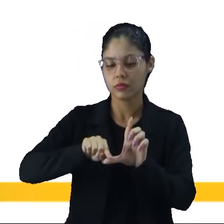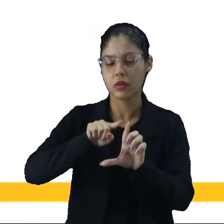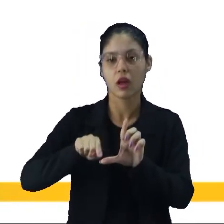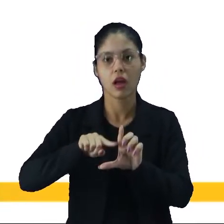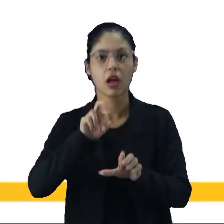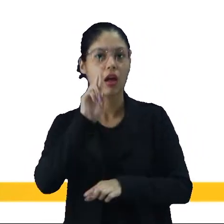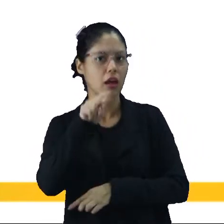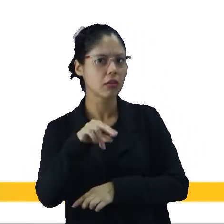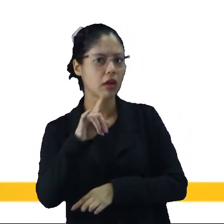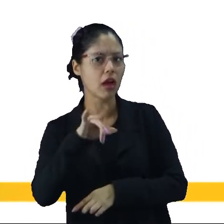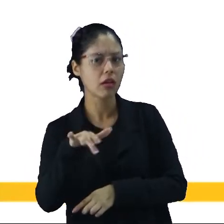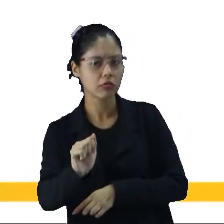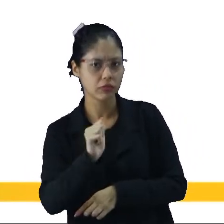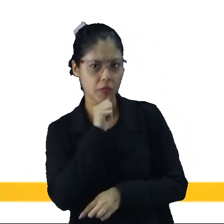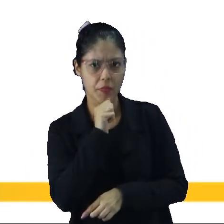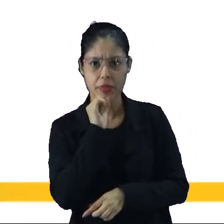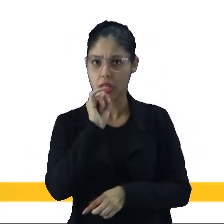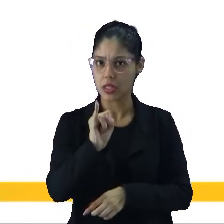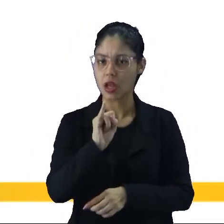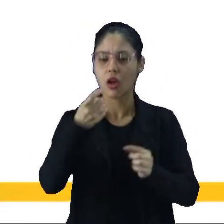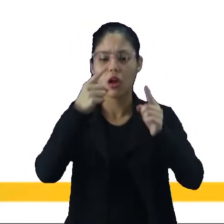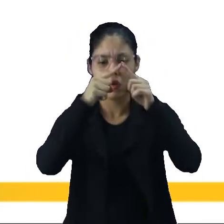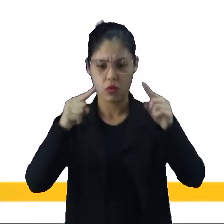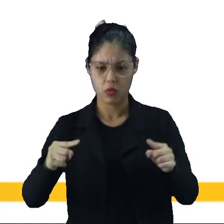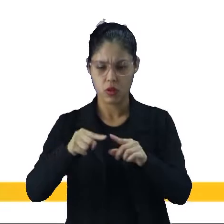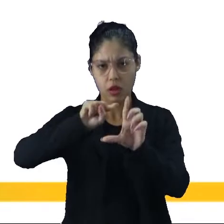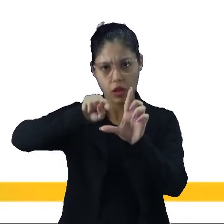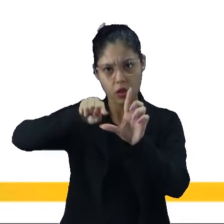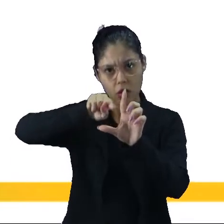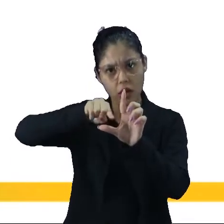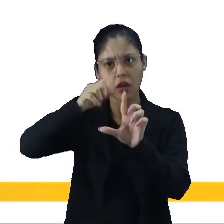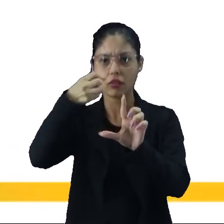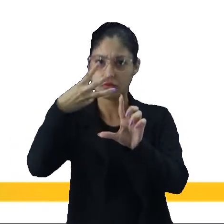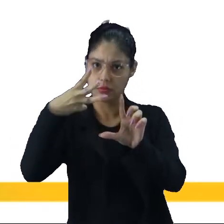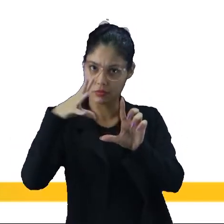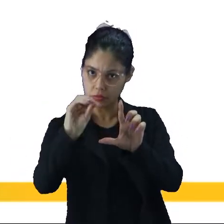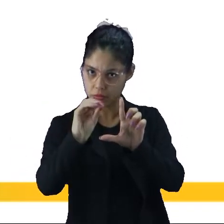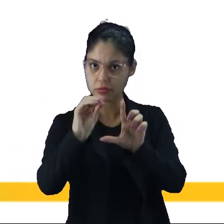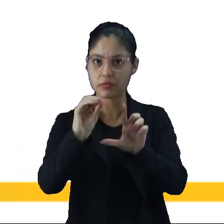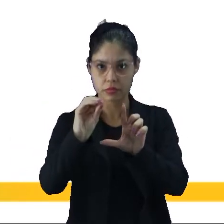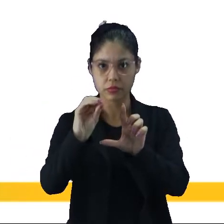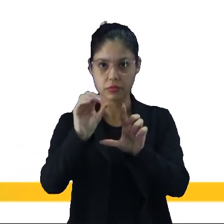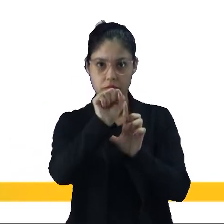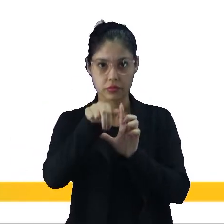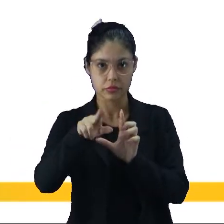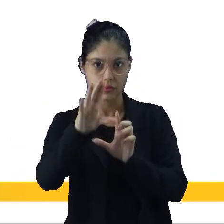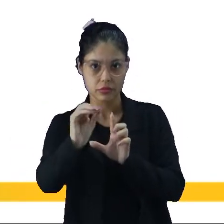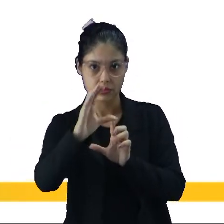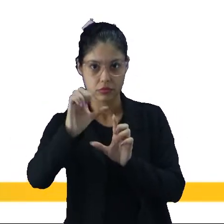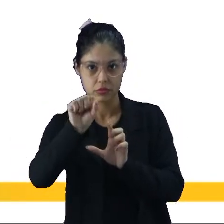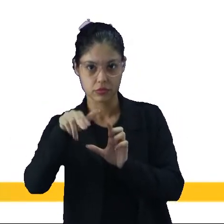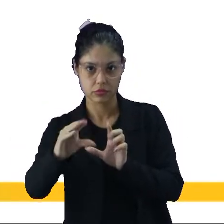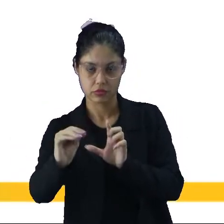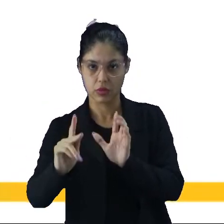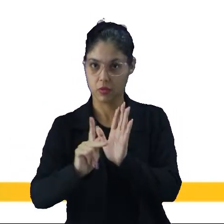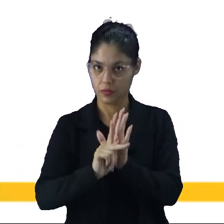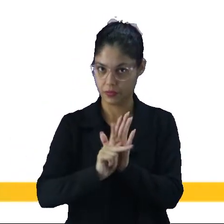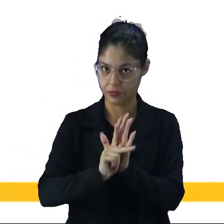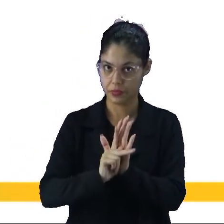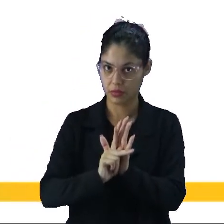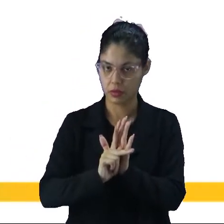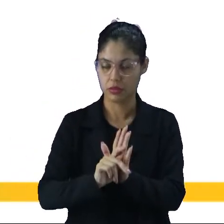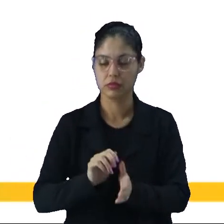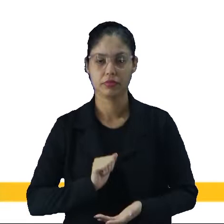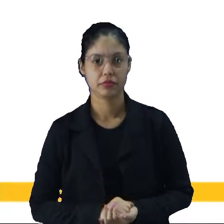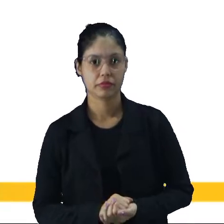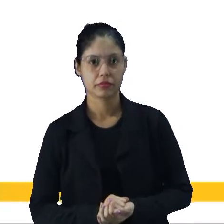razão. Como assim, professor? Se o ângulo, por exemplo, for 30 graus, eu vou calcular o seno, o cosseno e a tangente desse ângulo,